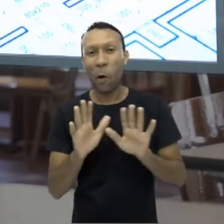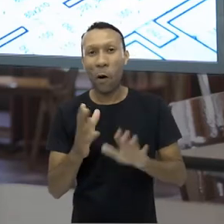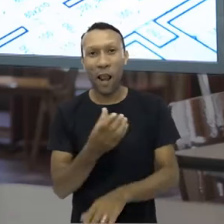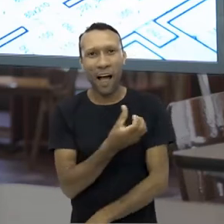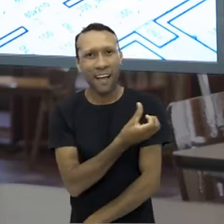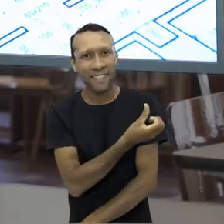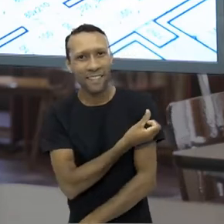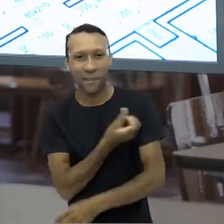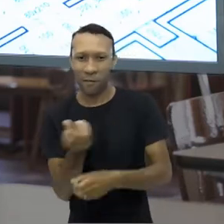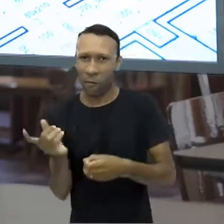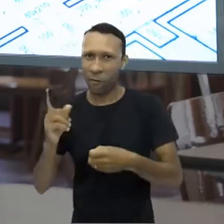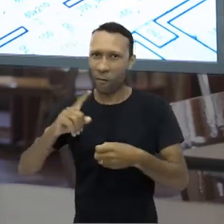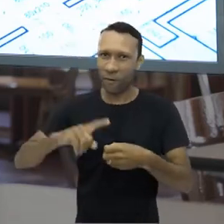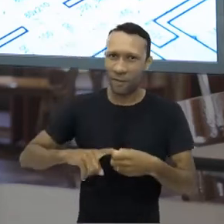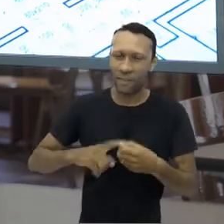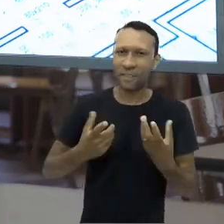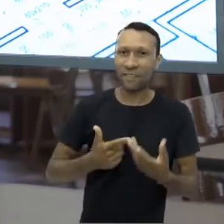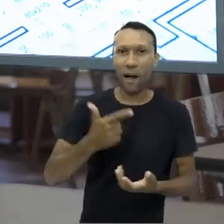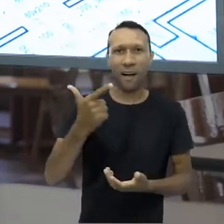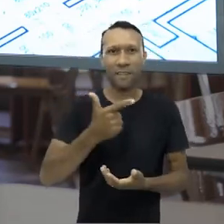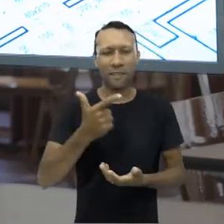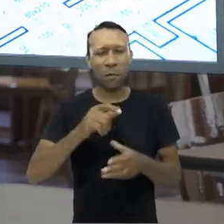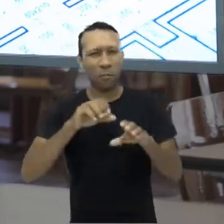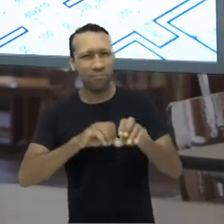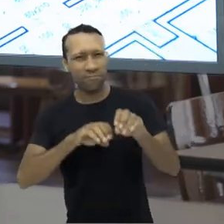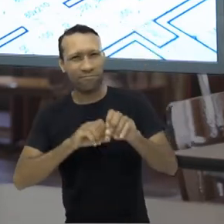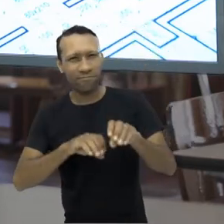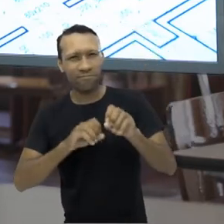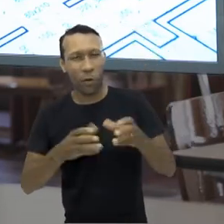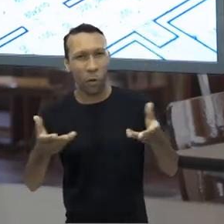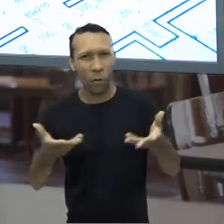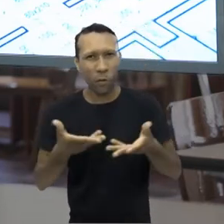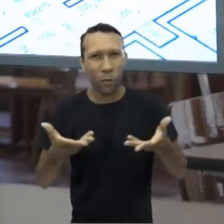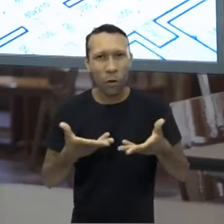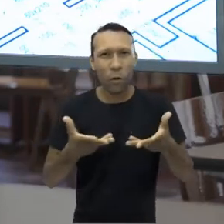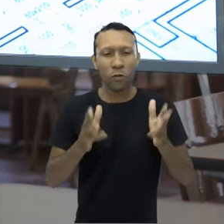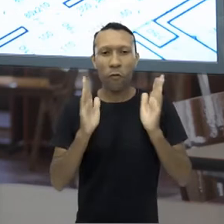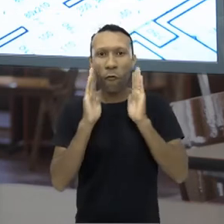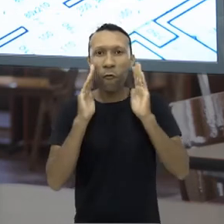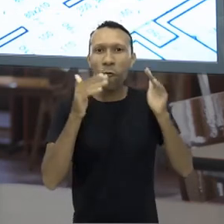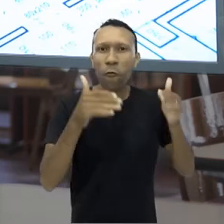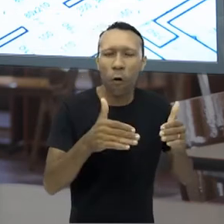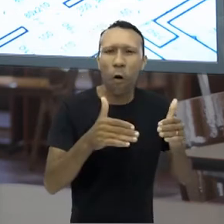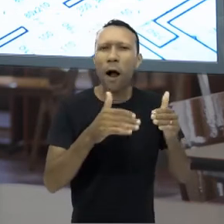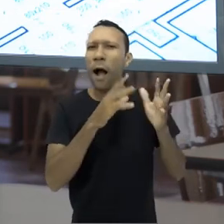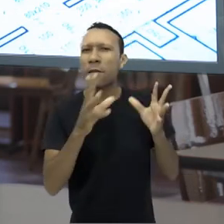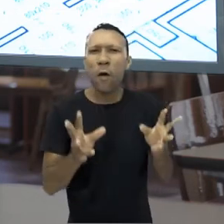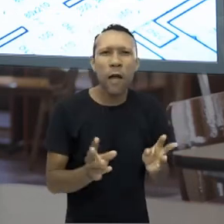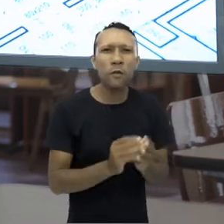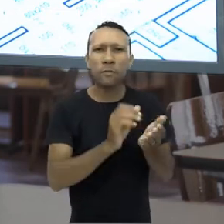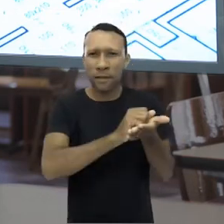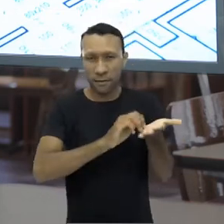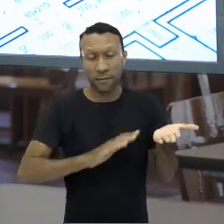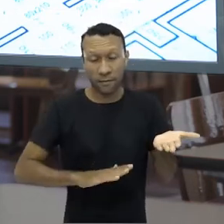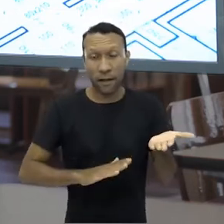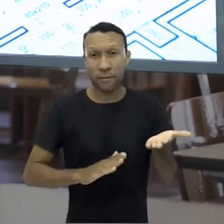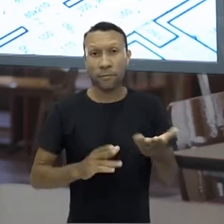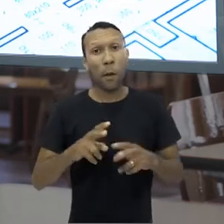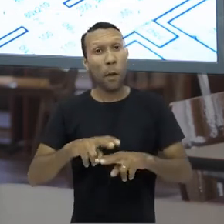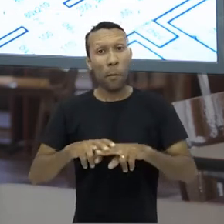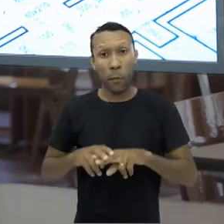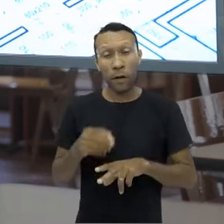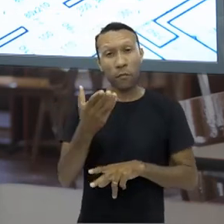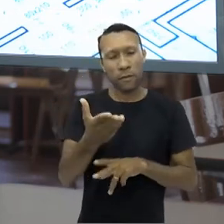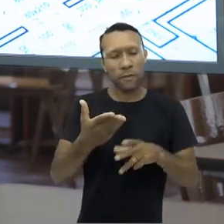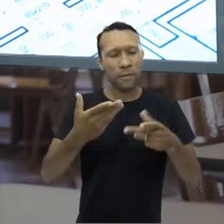Olá, sexto ano, voltei para nossa segunda aula e hoje a gente vai focar mais em resolução de exercícios, certo? Para isso eu